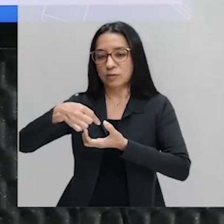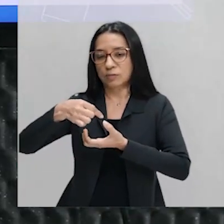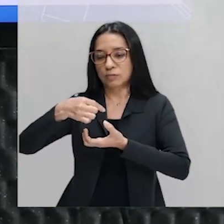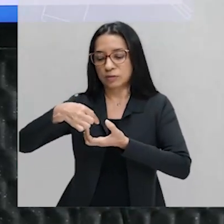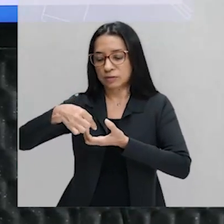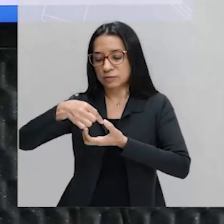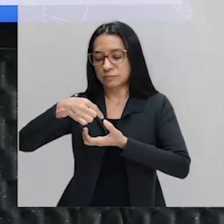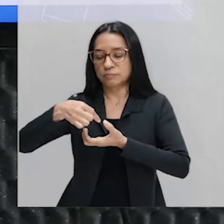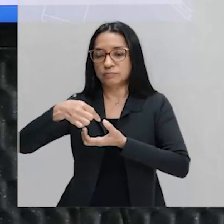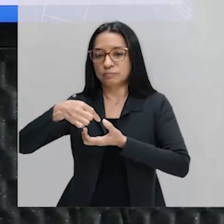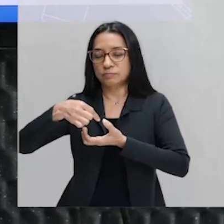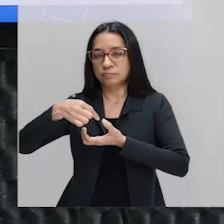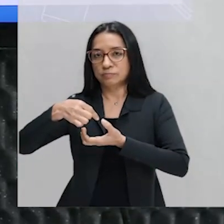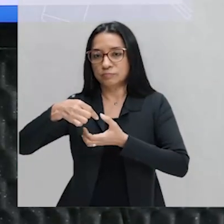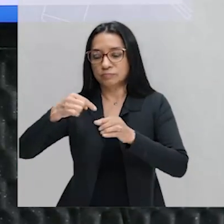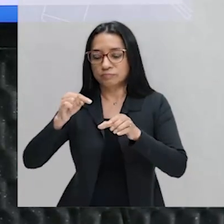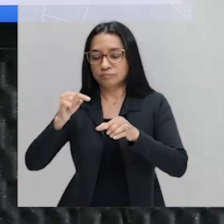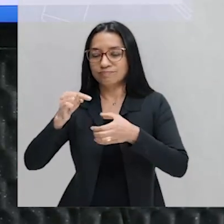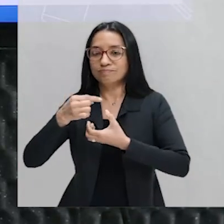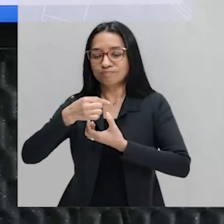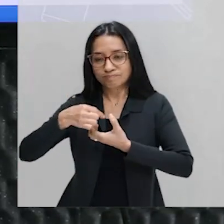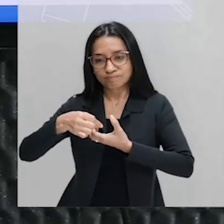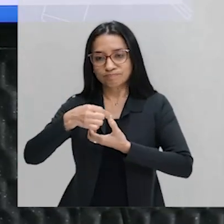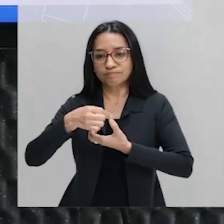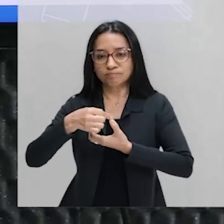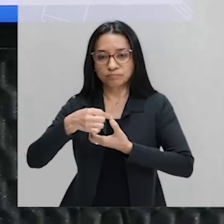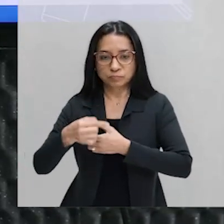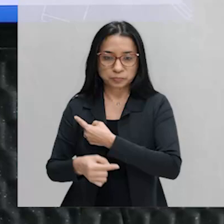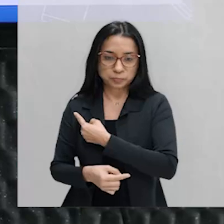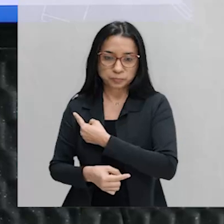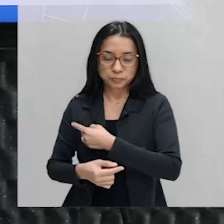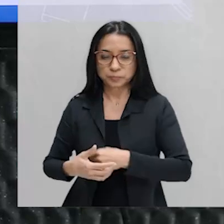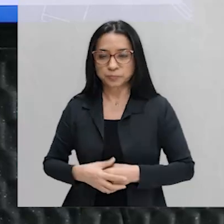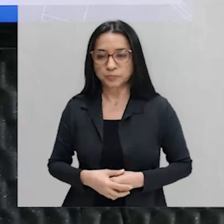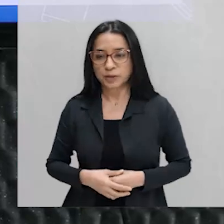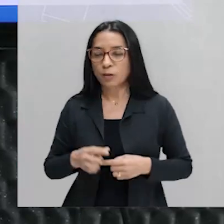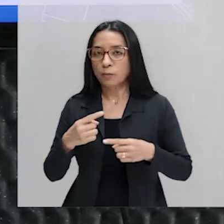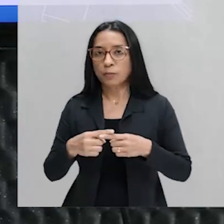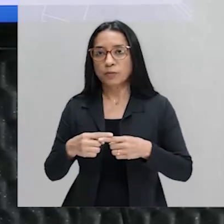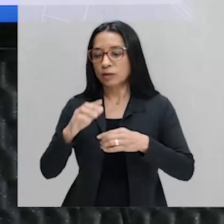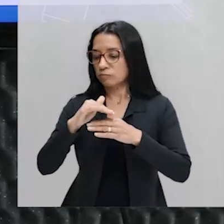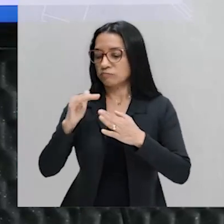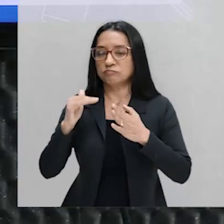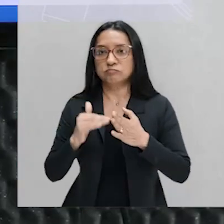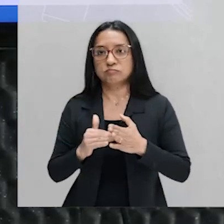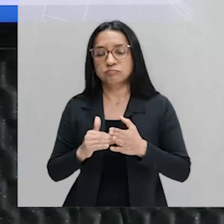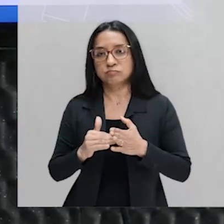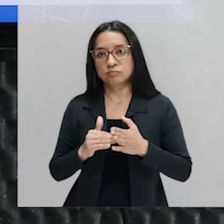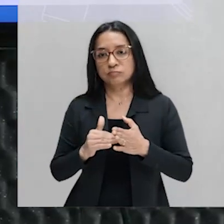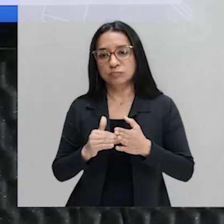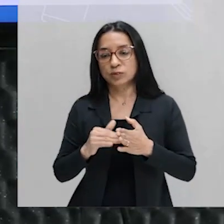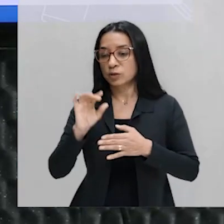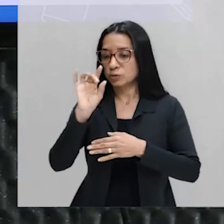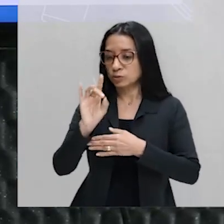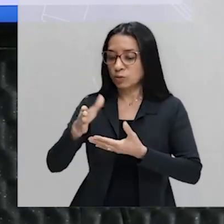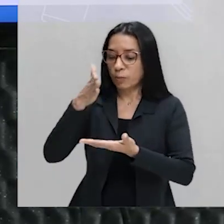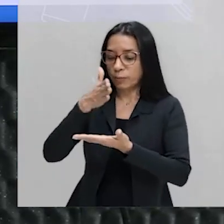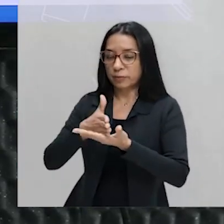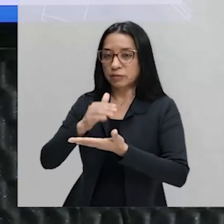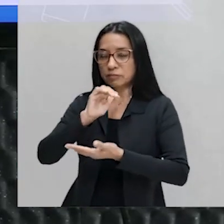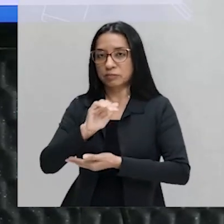disco germinativo. Então, é uma segmentação meroblástica, porque não é total, tá? É só uma